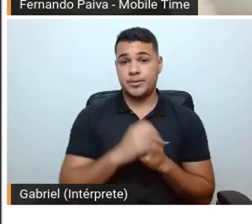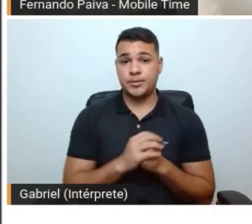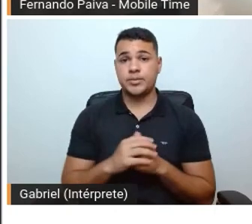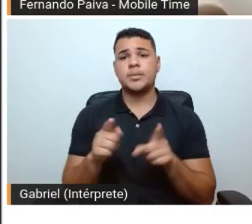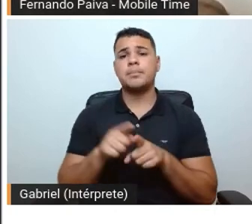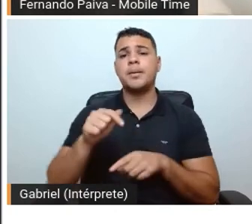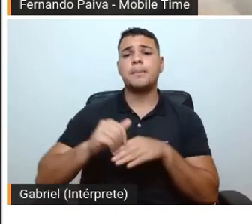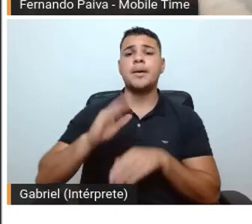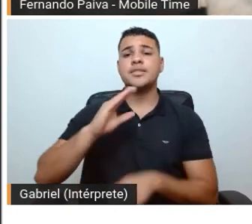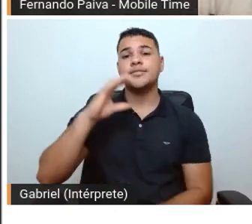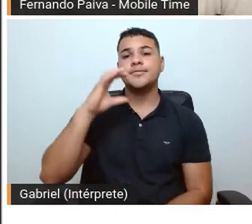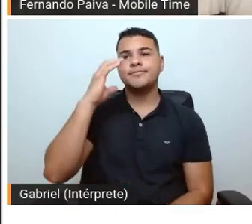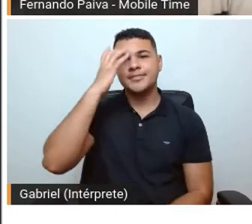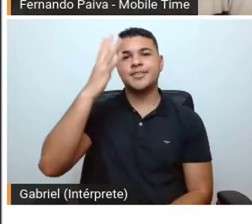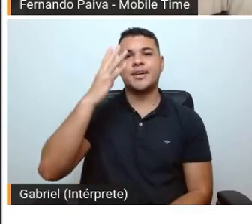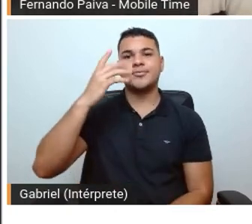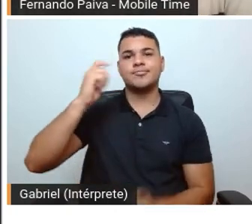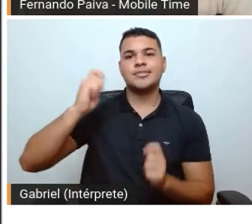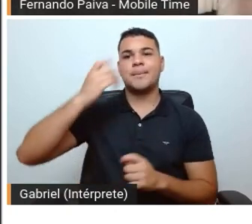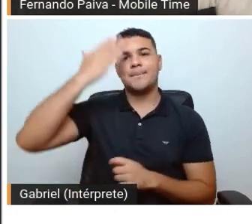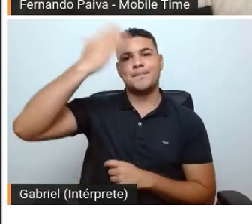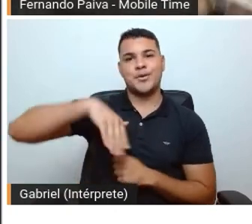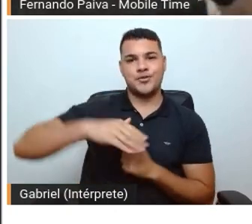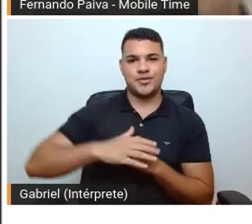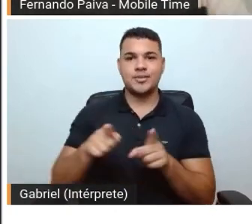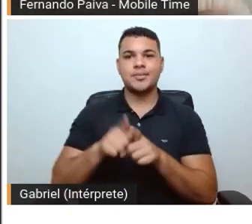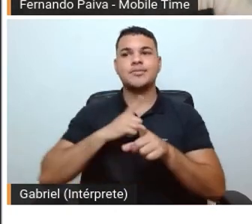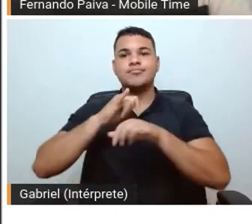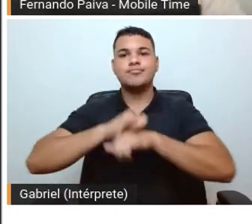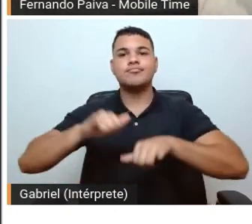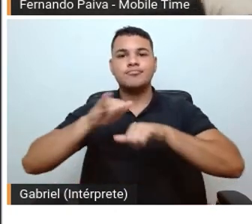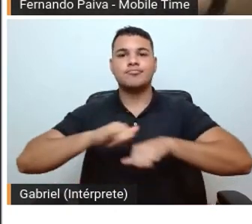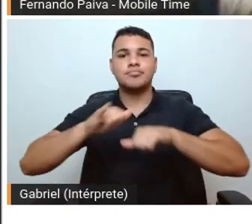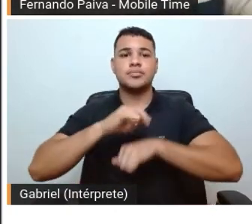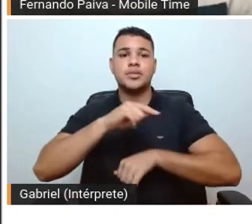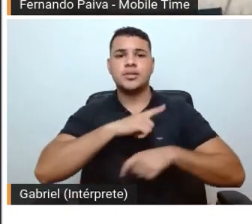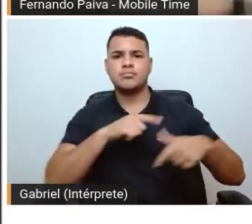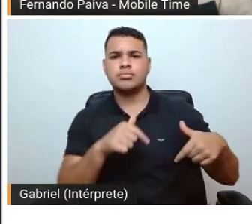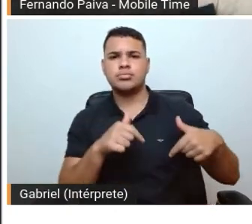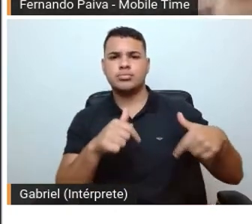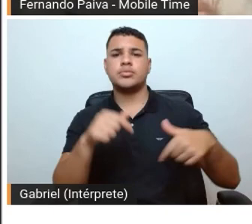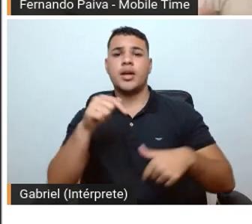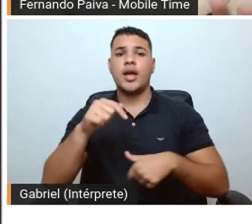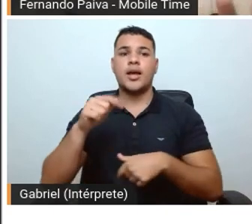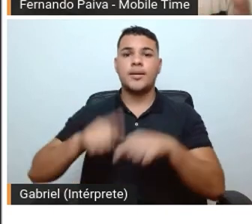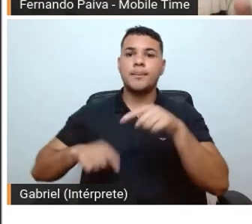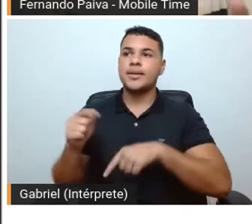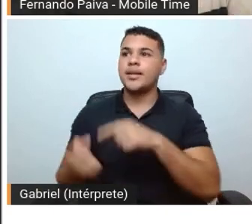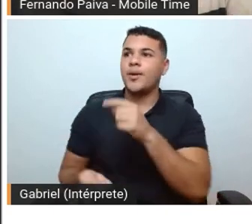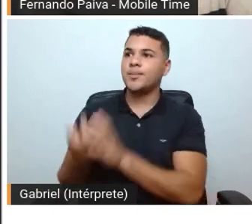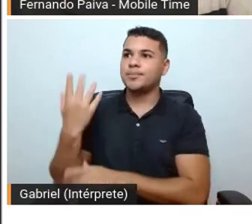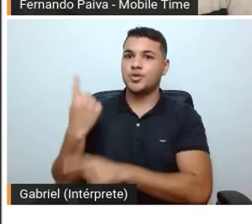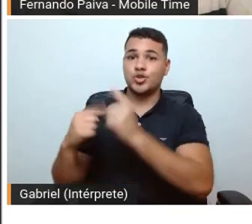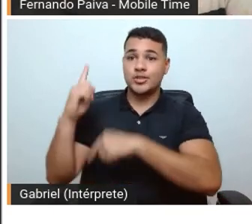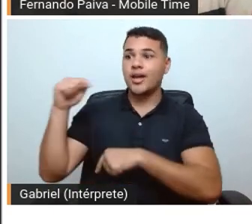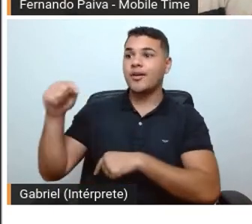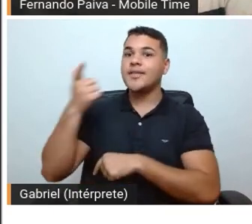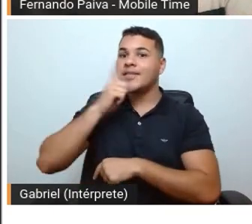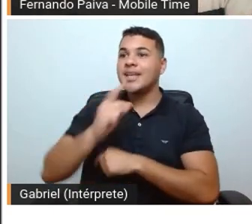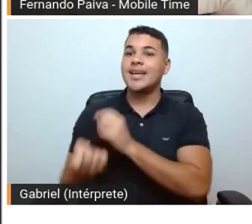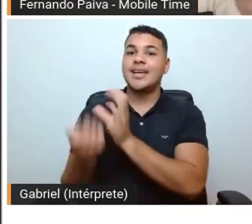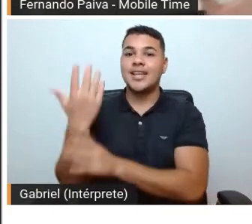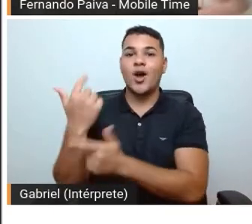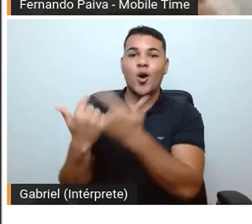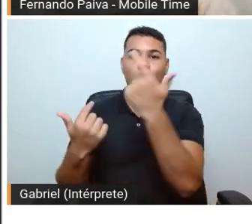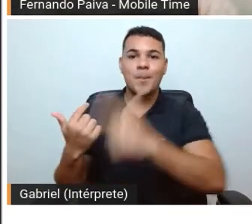de provar de concha thai e enfim e aí um tem sucesso de Araújo serosa e eu acho que algum momento a